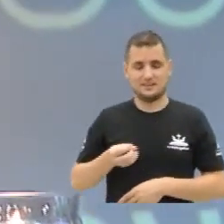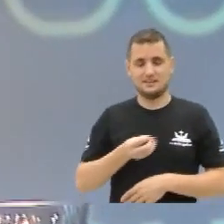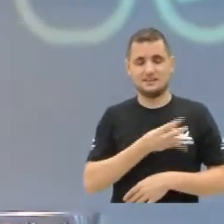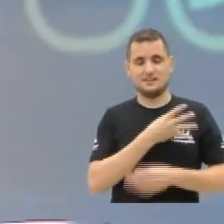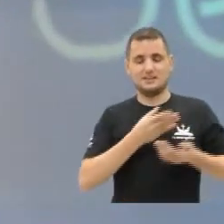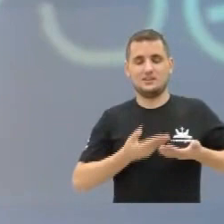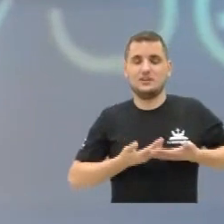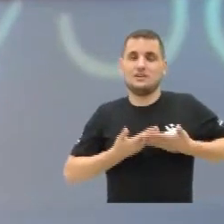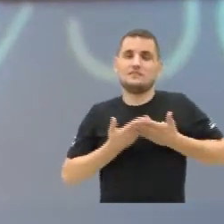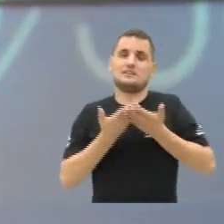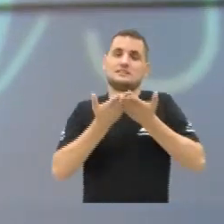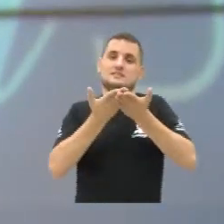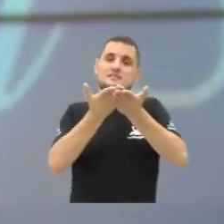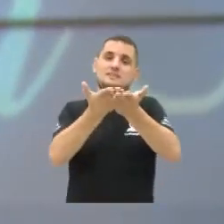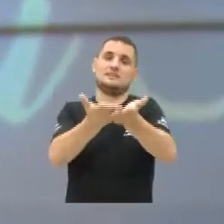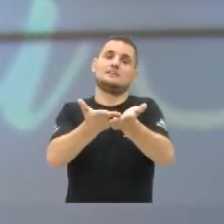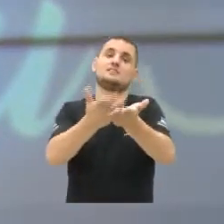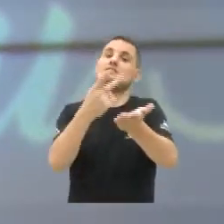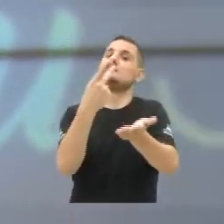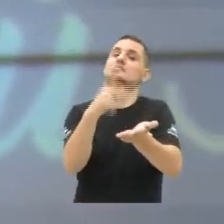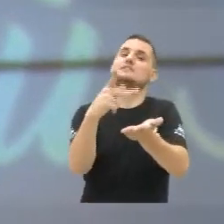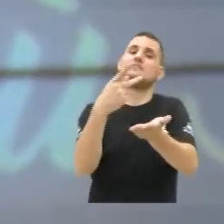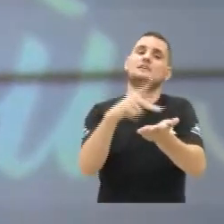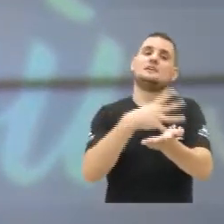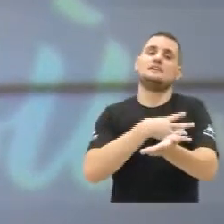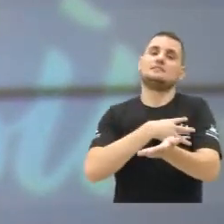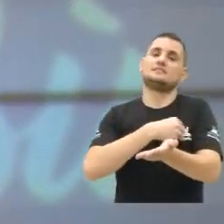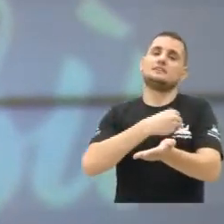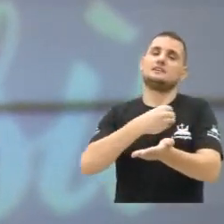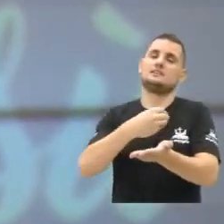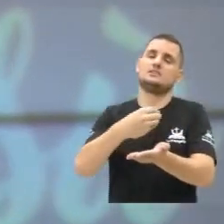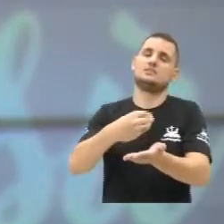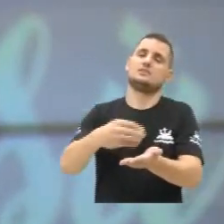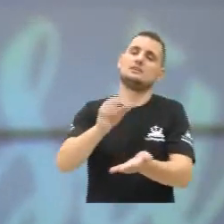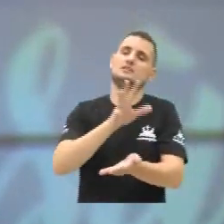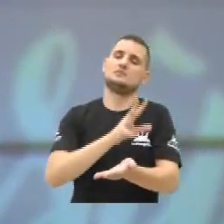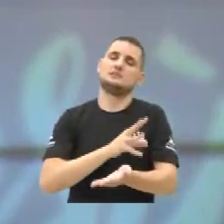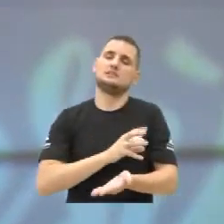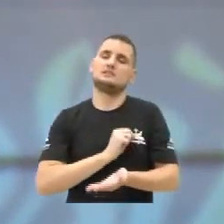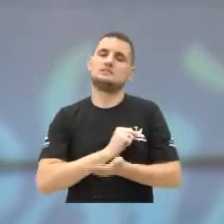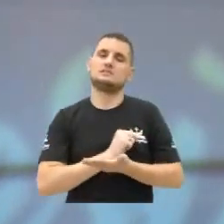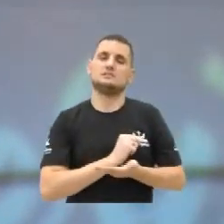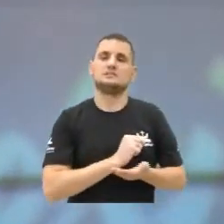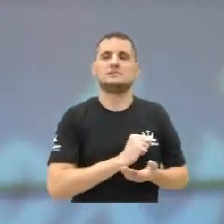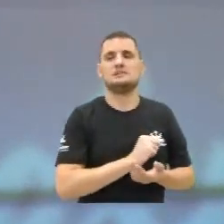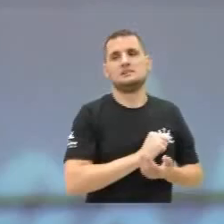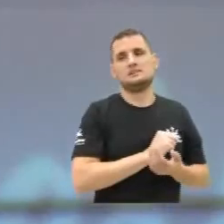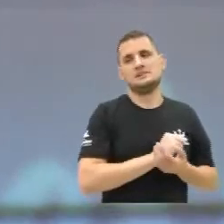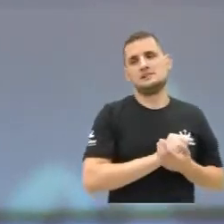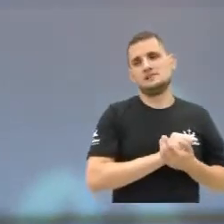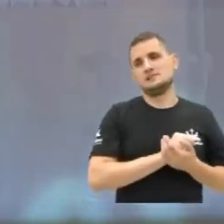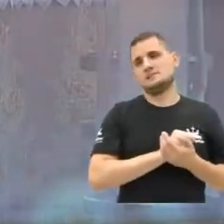darei novas vestes, filho amado.